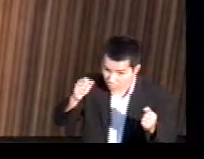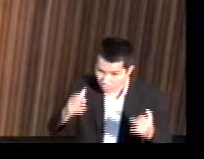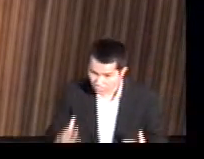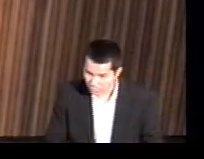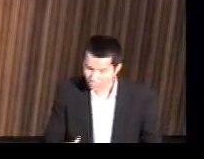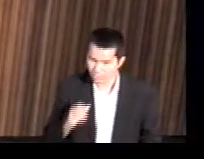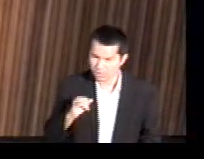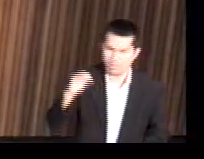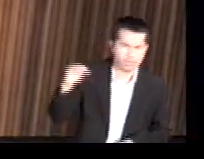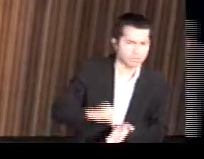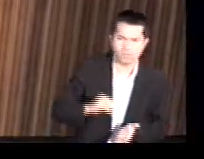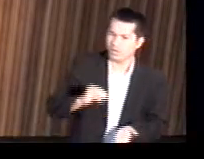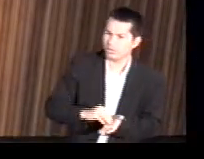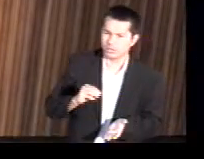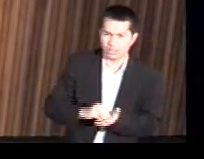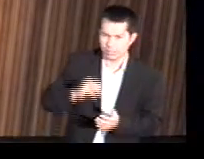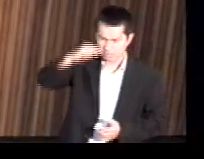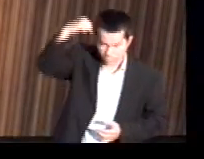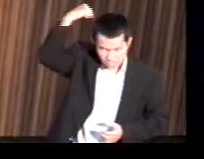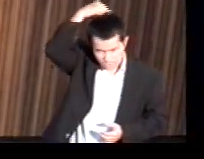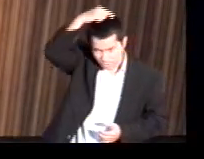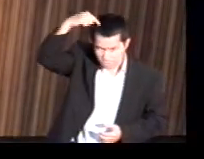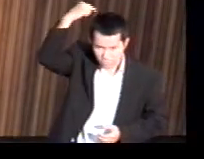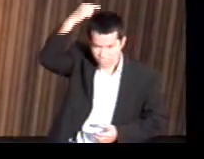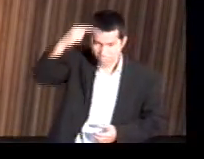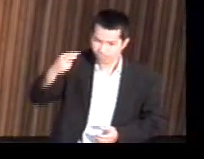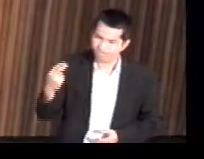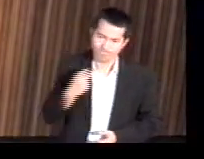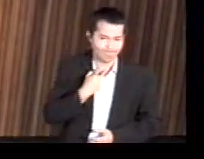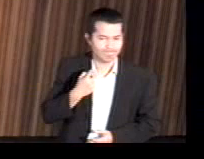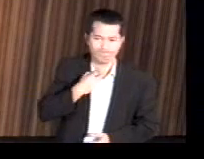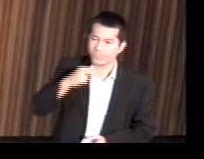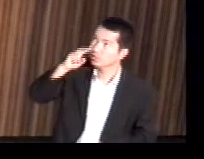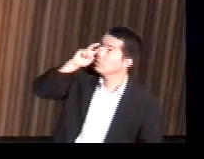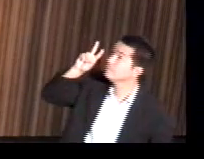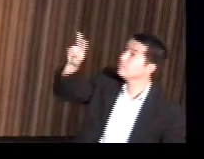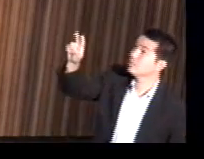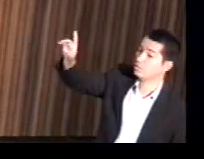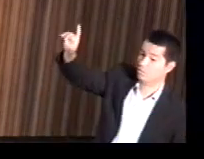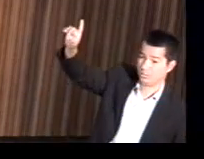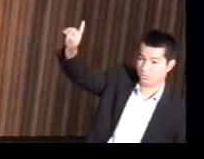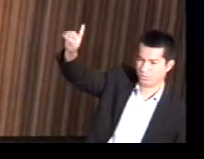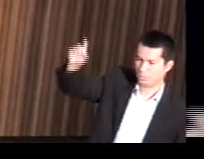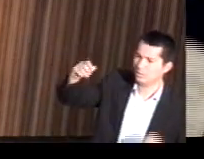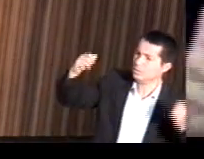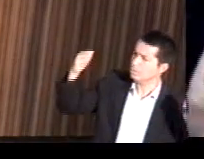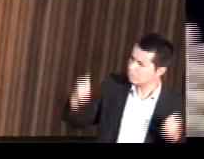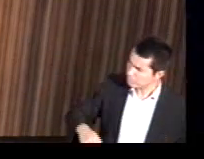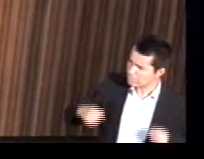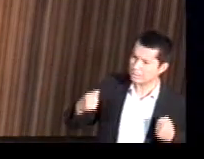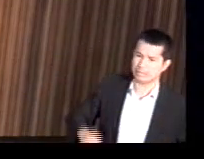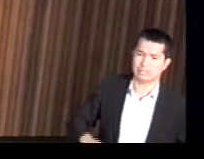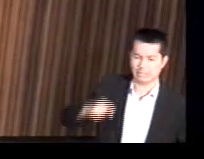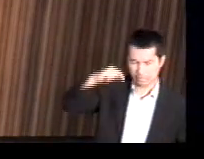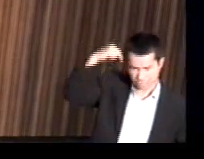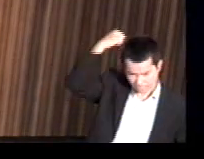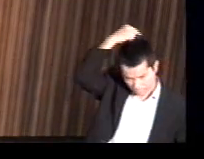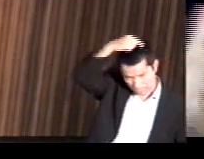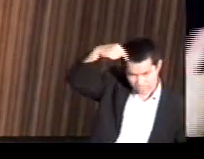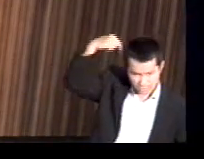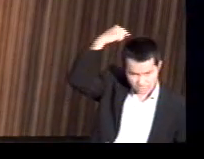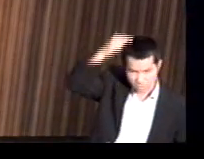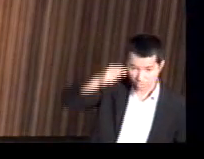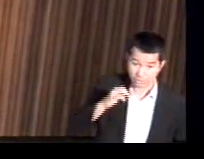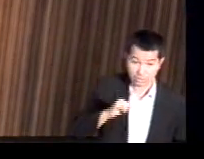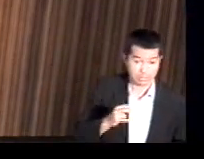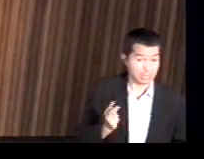ninguém verá a Deus. É só a Bíblia que diz isso. Isso representa que a gente tem que acertar a nossa vida. Não está